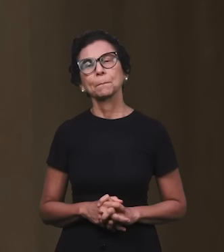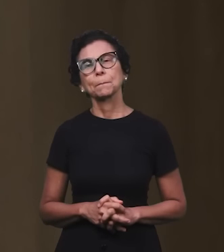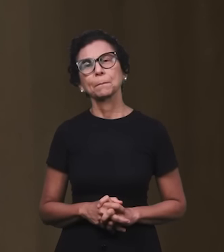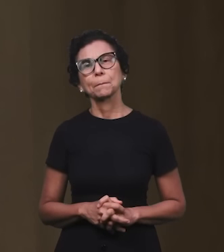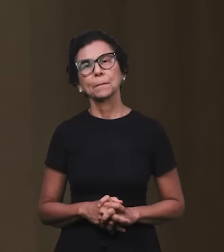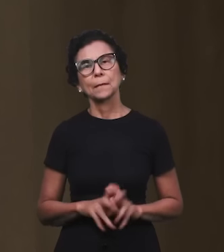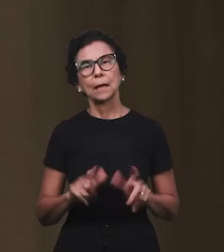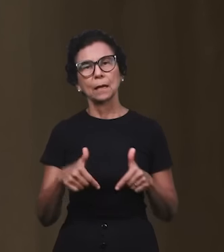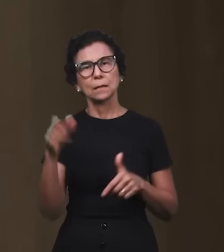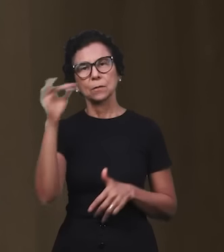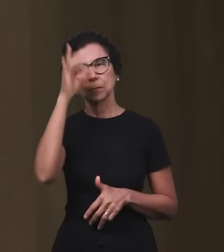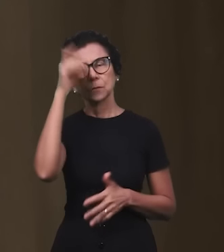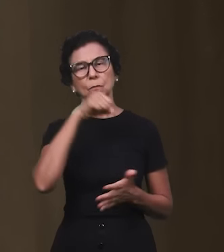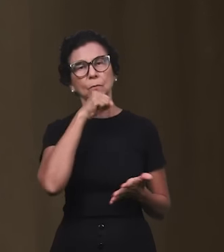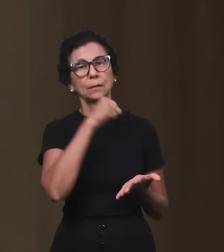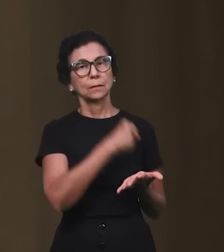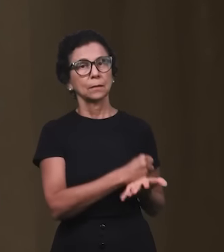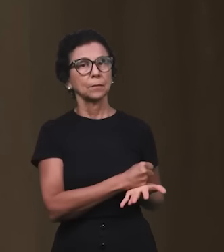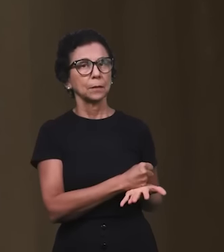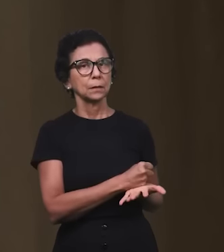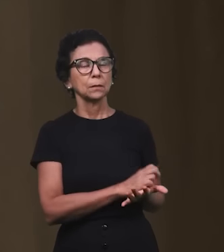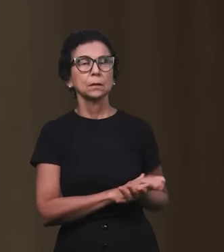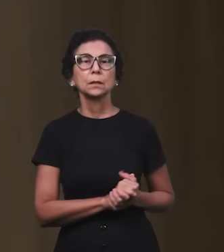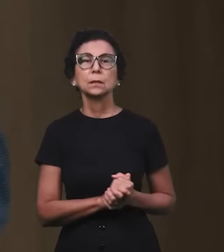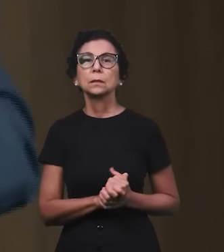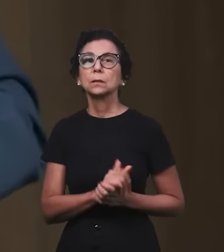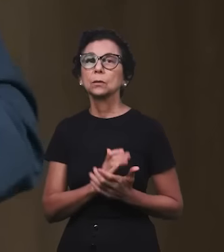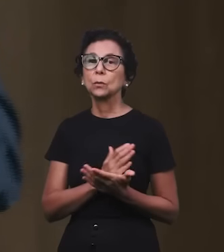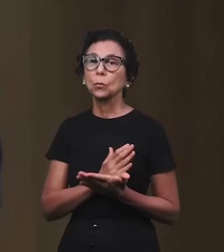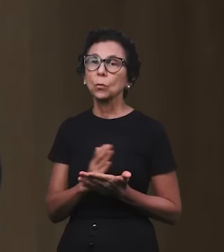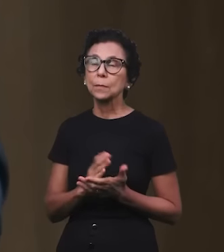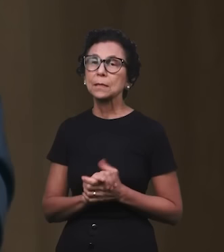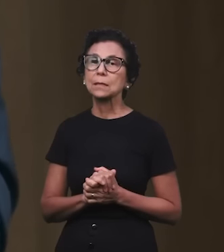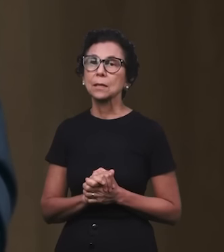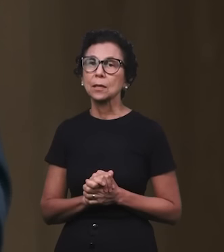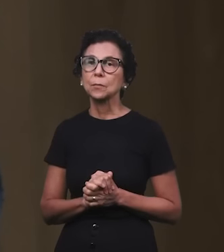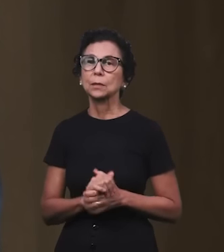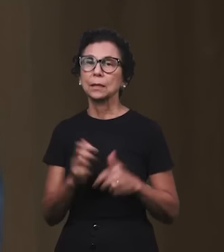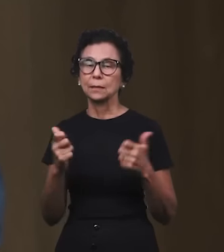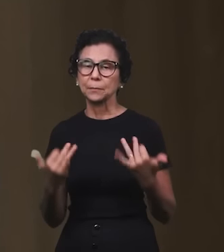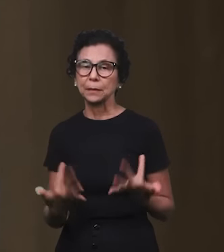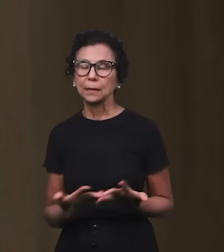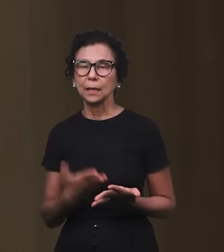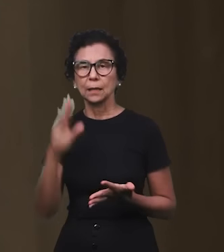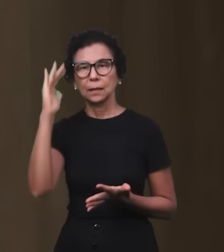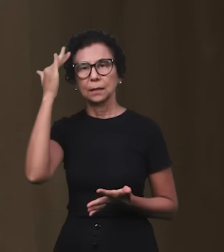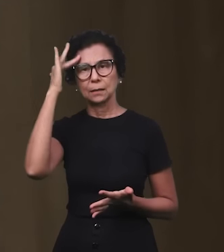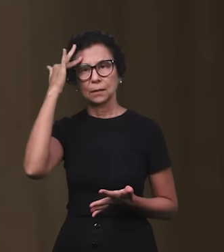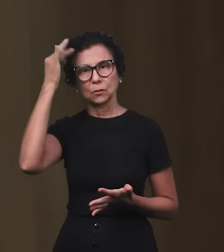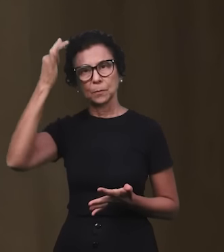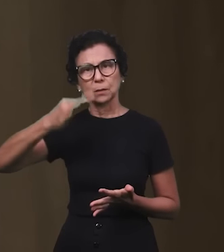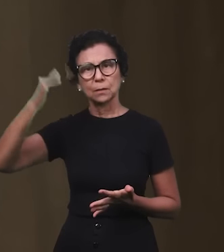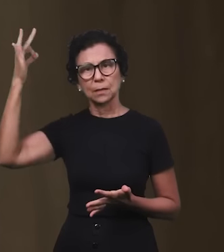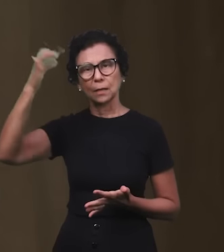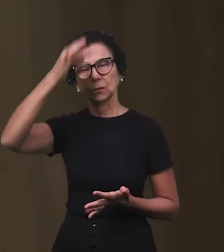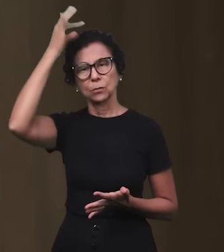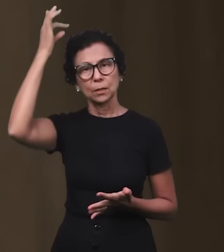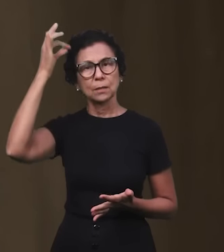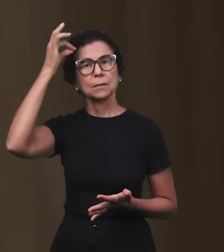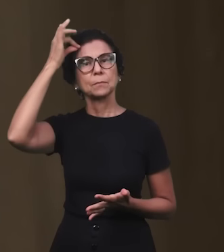Testamento, a operação do Espírito Santo no Velho Testamento, e nós começamos hoje sobre discernimento de espíritos, né? No Velho